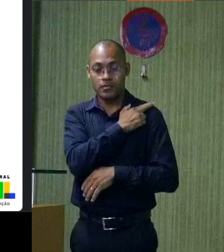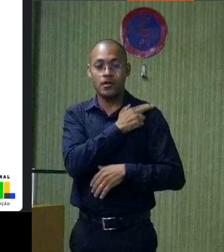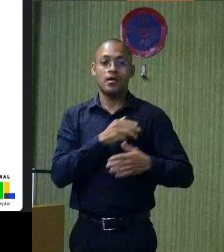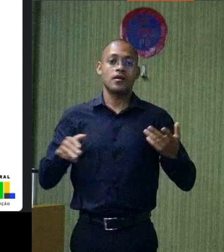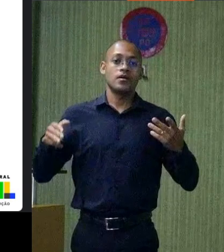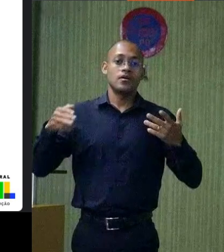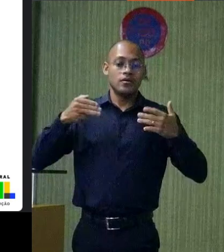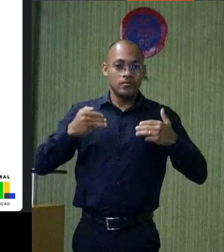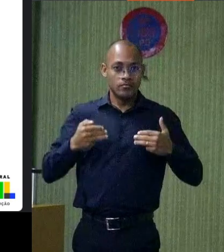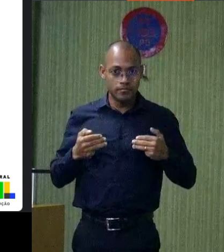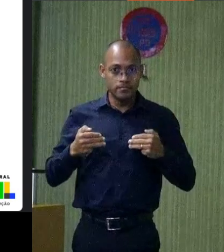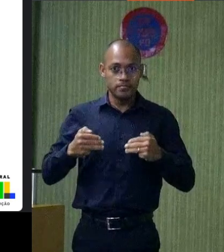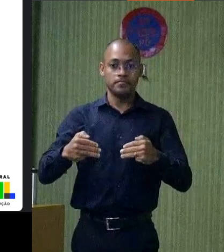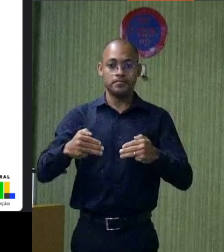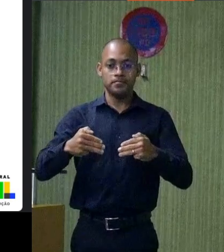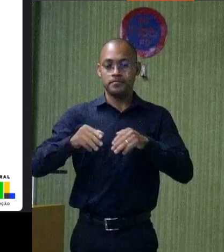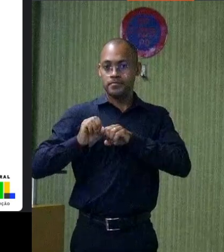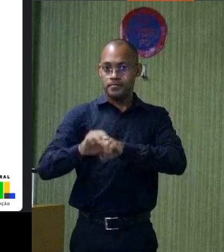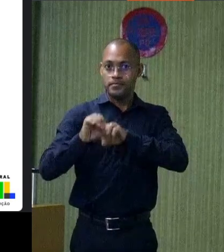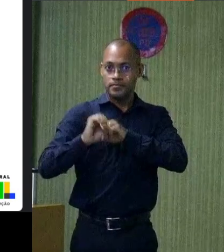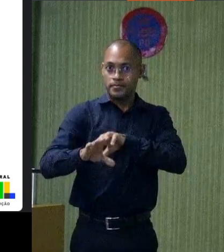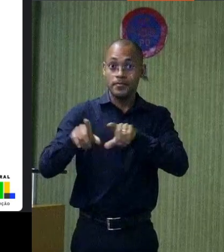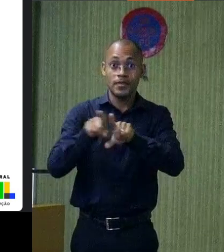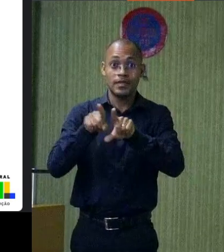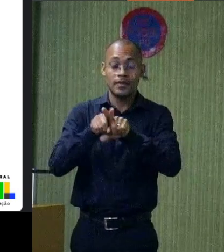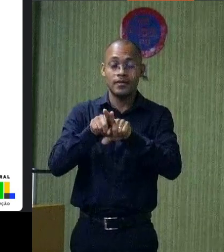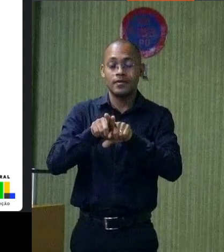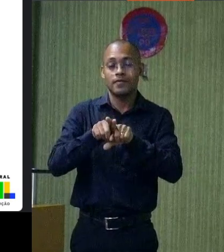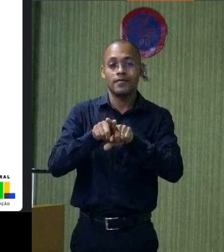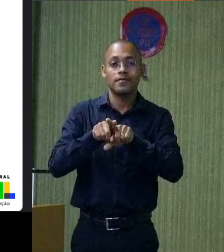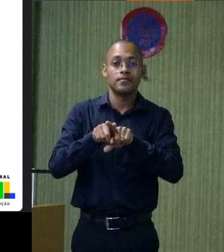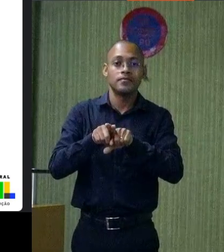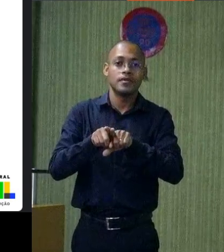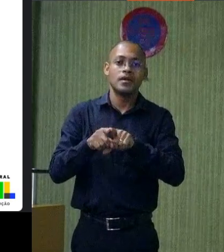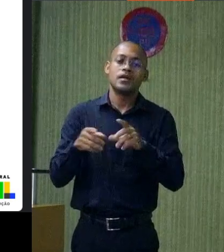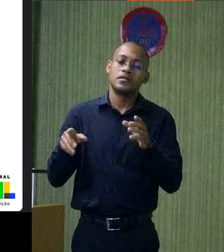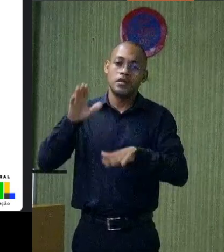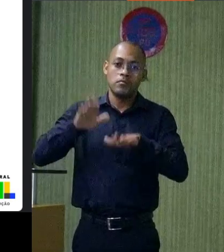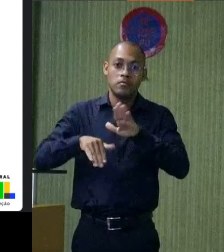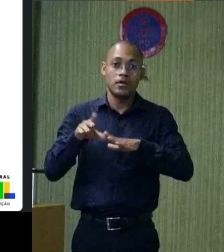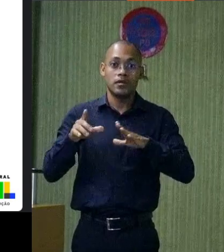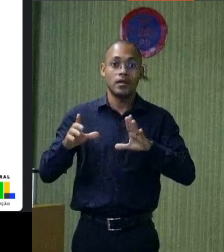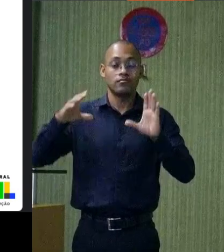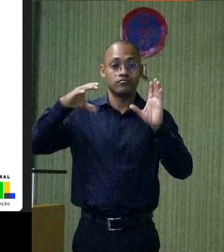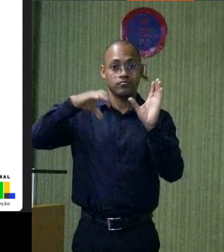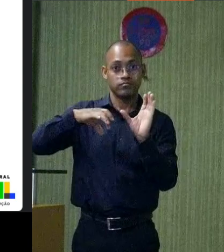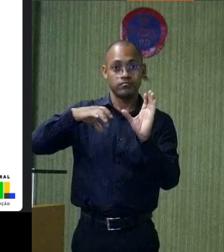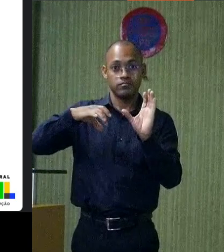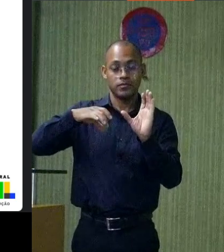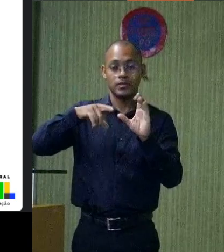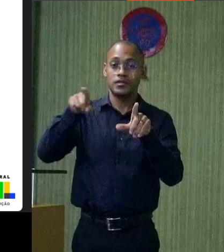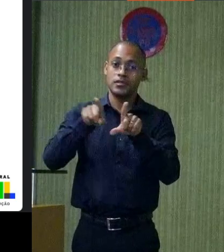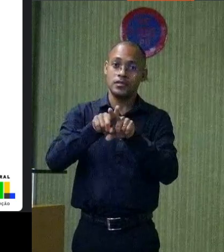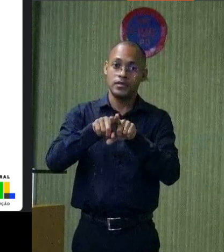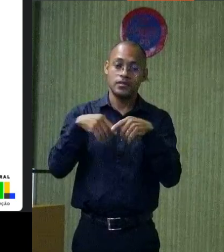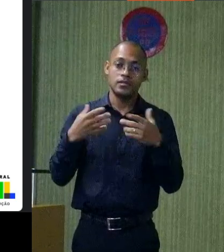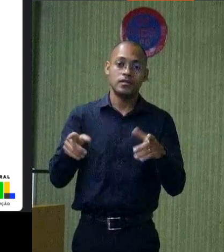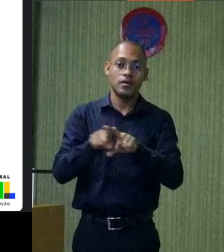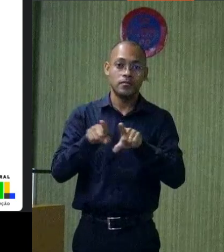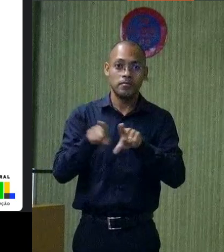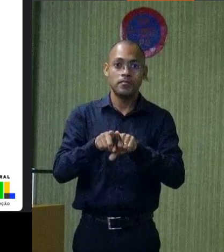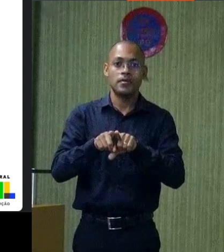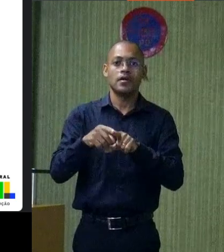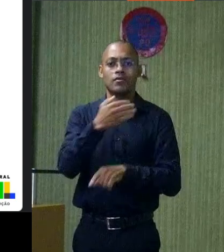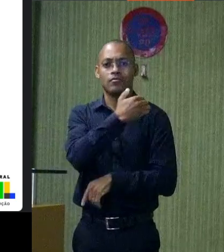conselho nacional de educação pela comissão de educação da câmara e do Senado e pelo fórum nacional de educação e a governança do